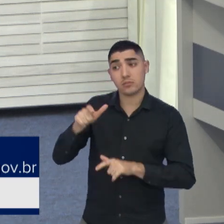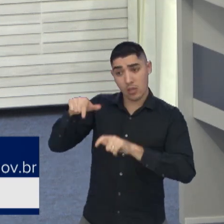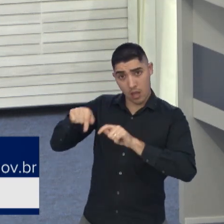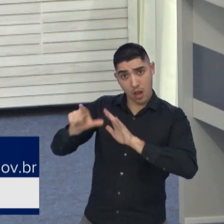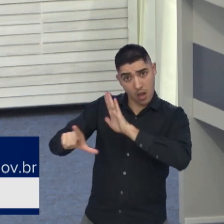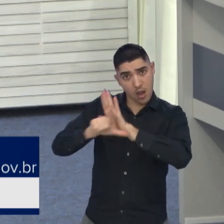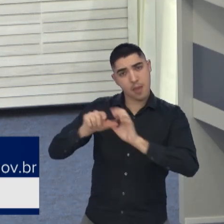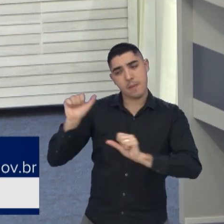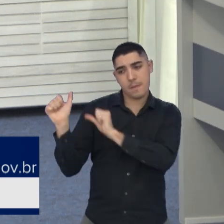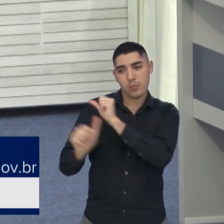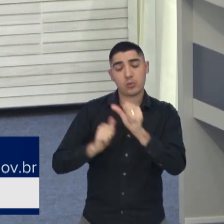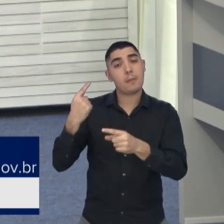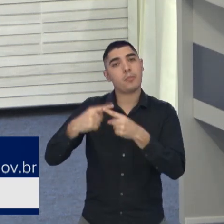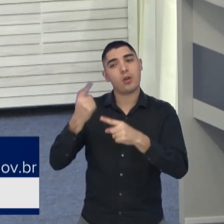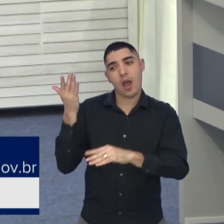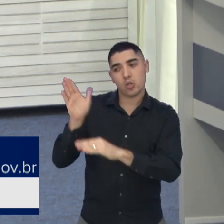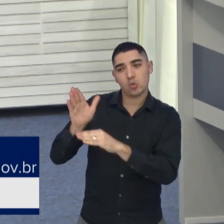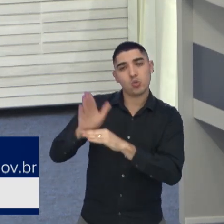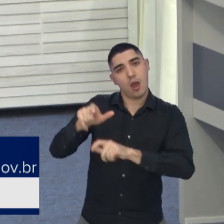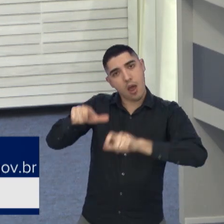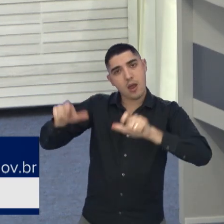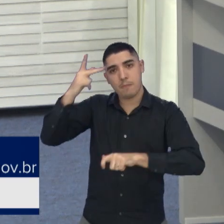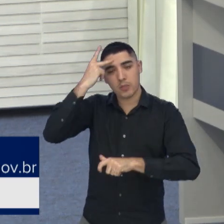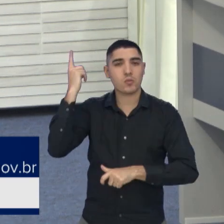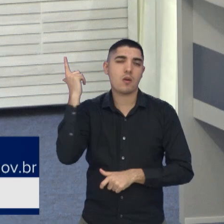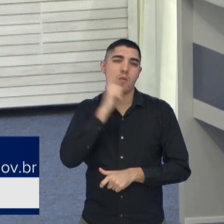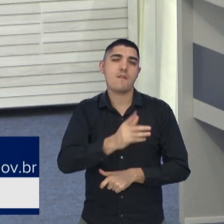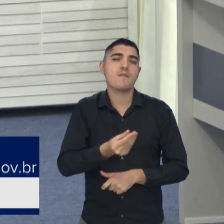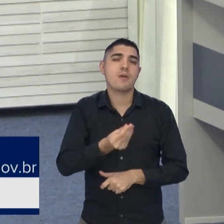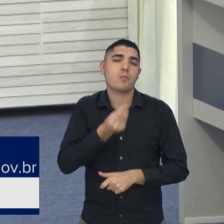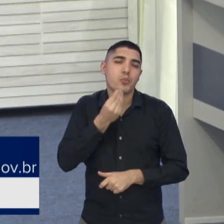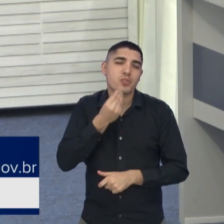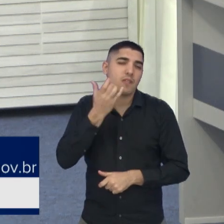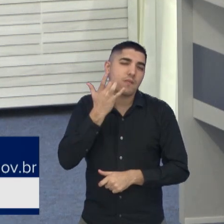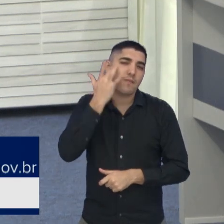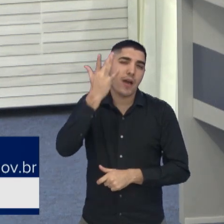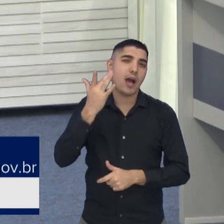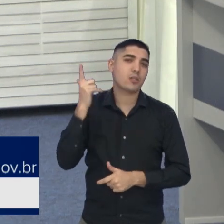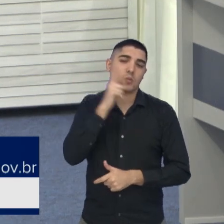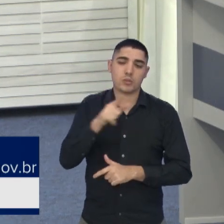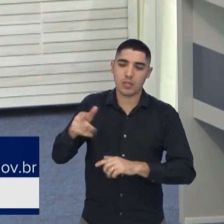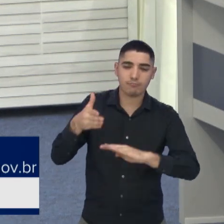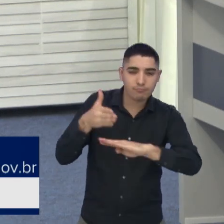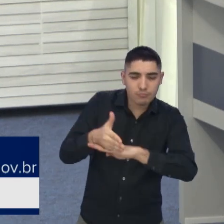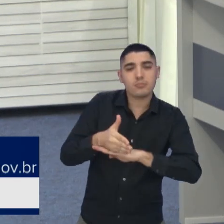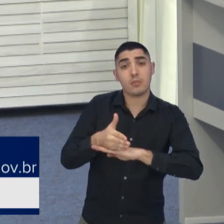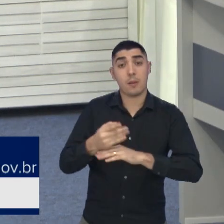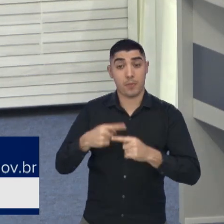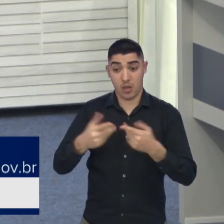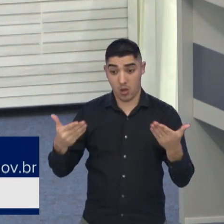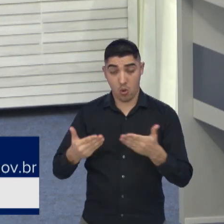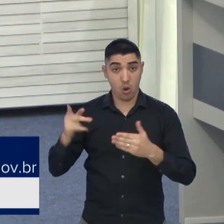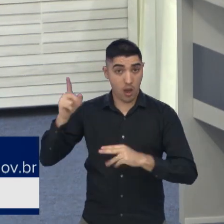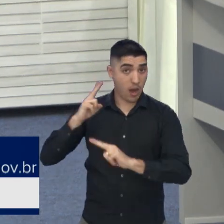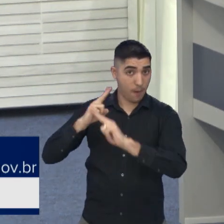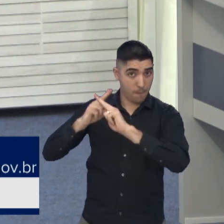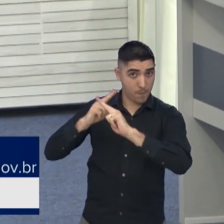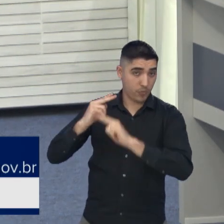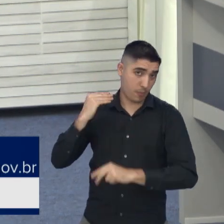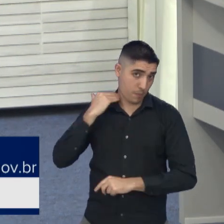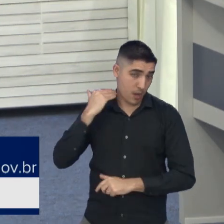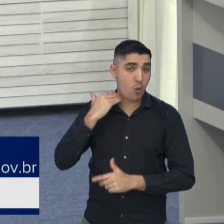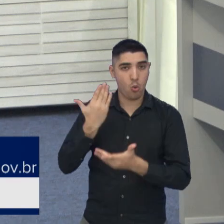essas pessoas tenham acesso, porque a Caixa está agora num processo de colocar o Wi-Fi